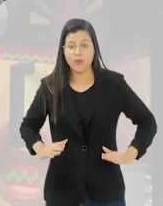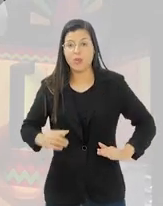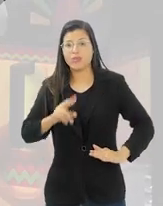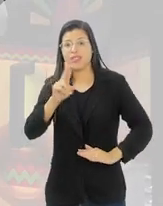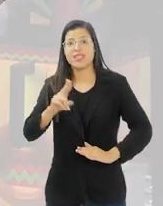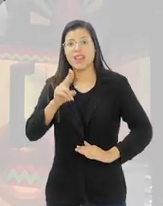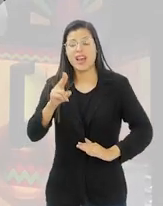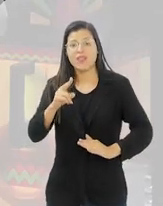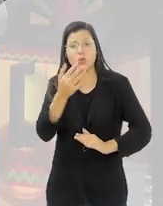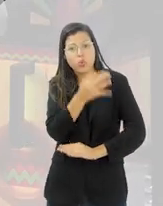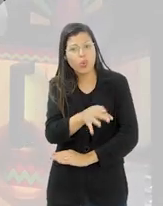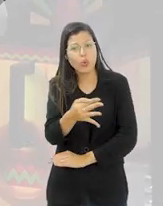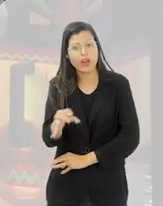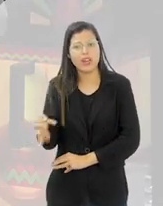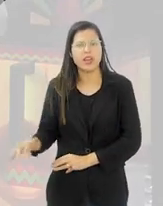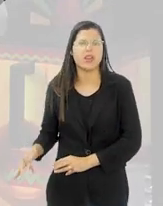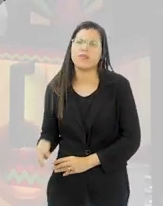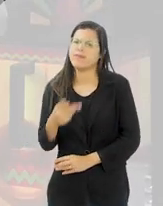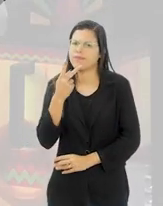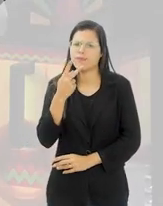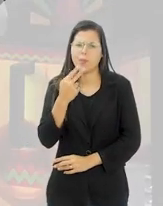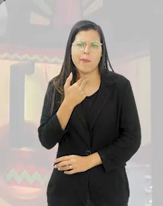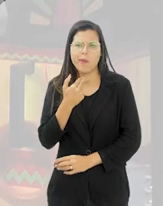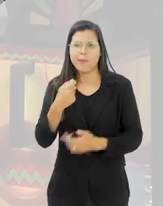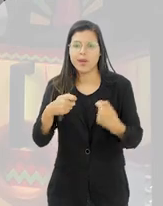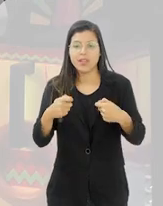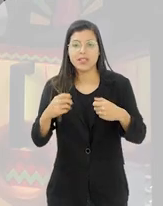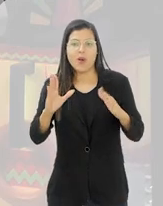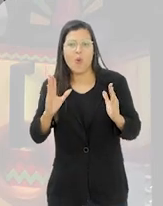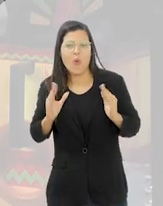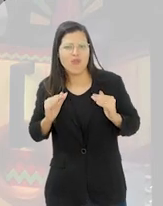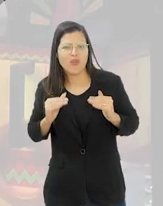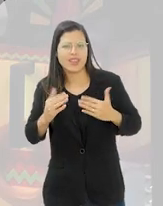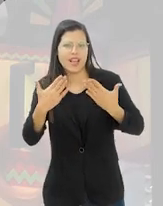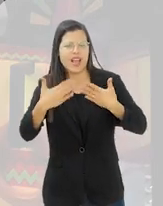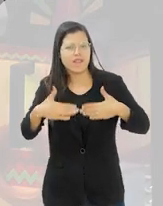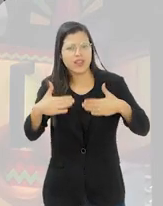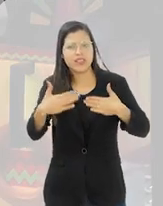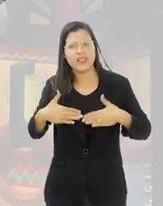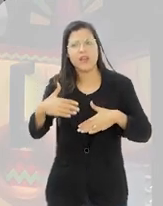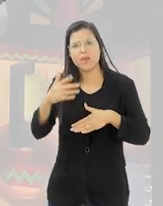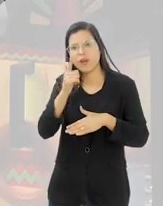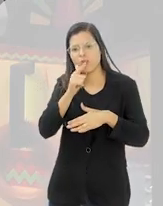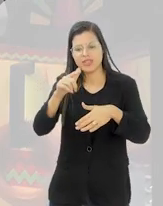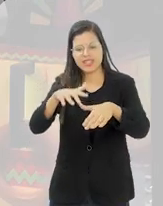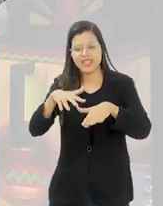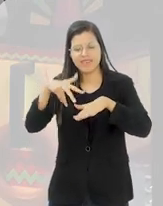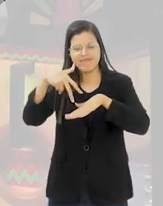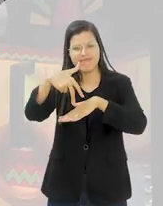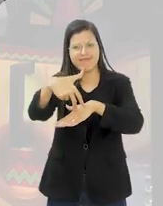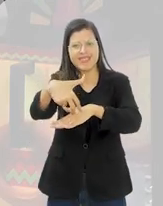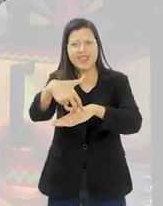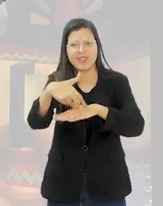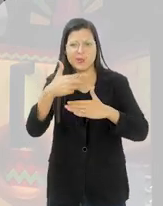Eu falei, não pode ser coroa de Cristo a cabeça, tem que ser algo confortável, agradável, para você desfilar sorrindo. E aí eu aprendi a fazer,